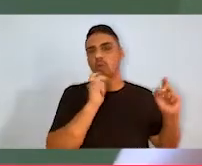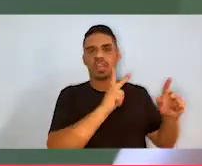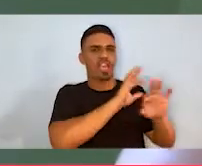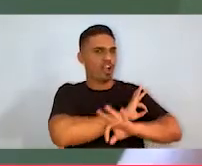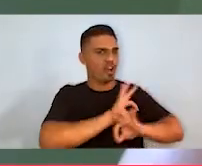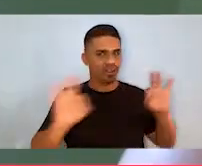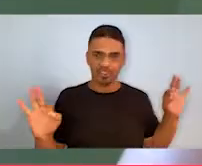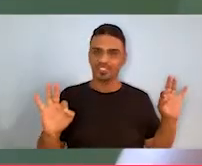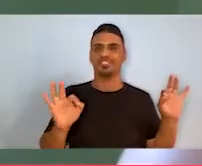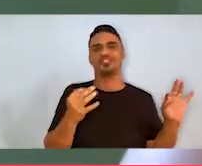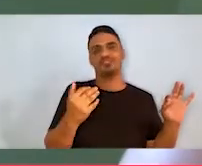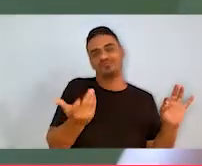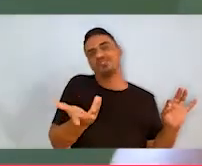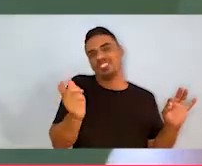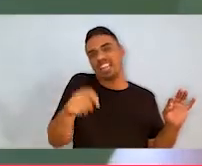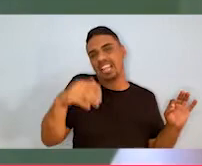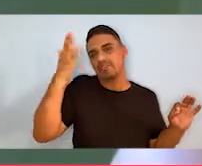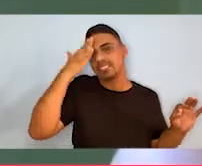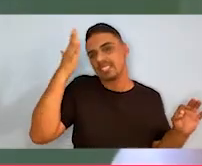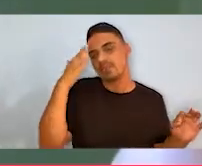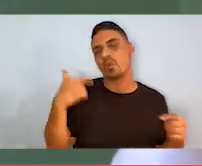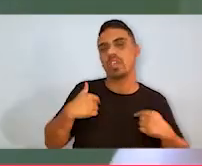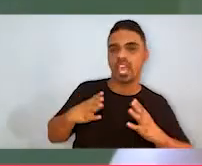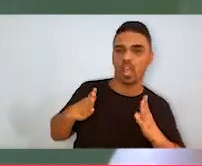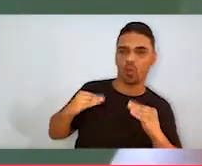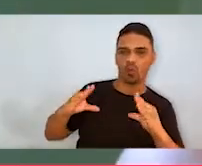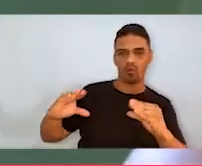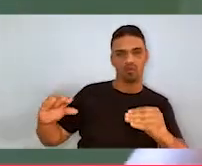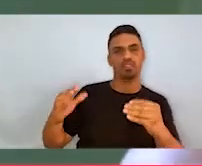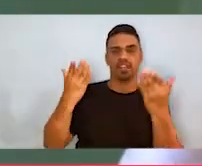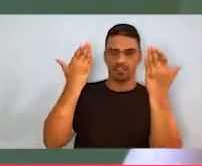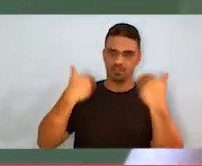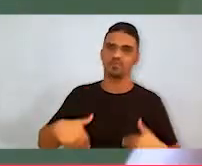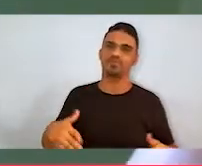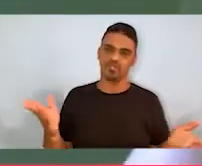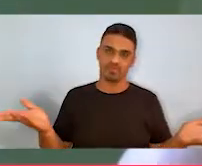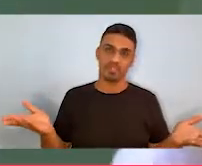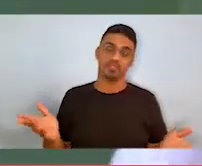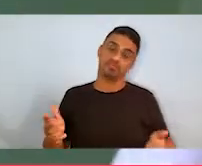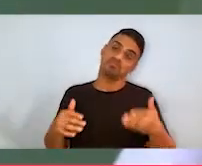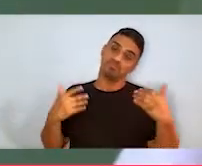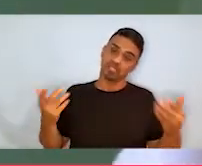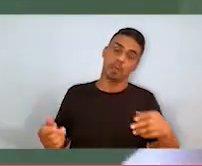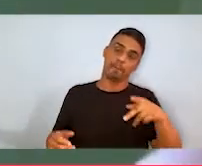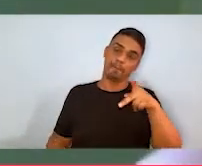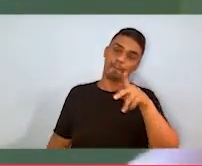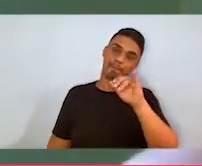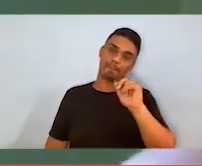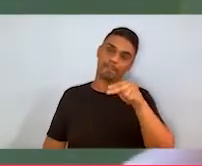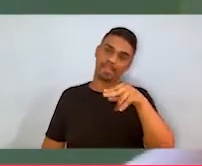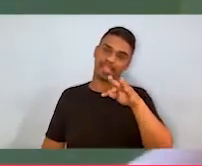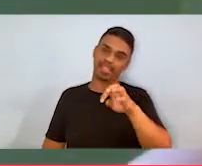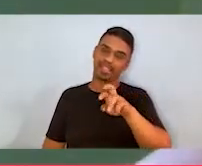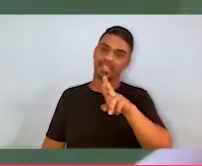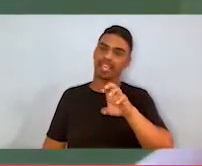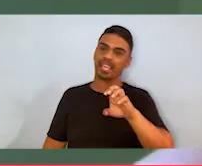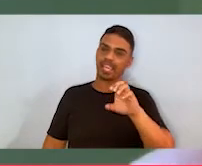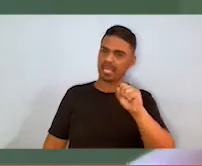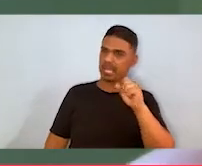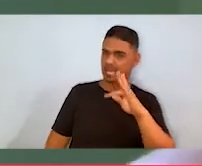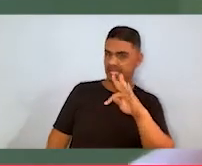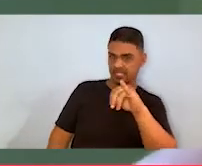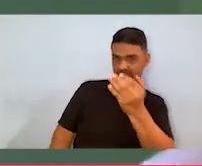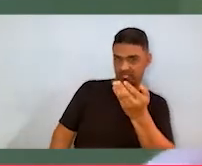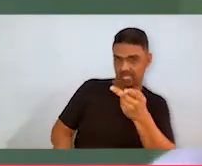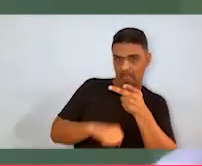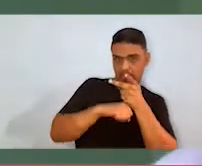mim tá ótimo, assim, tá bem dentro de algo que é confortável para mim. Então, sim, Pinterest, DeviantArt, se você quiser